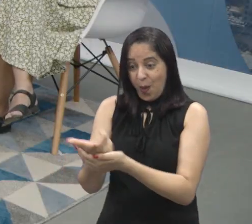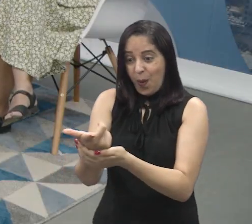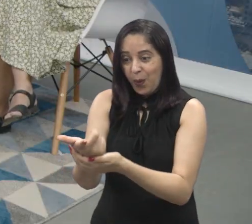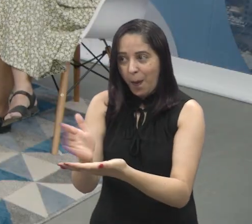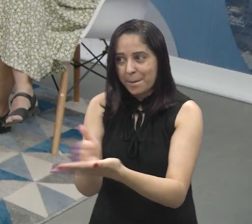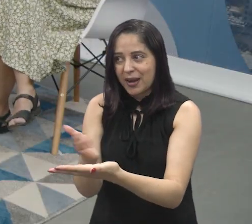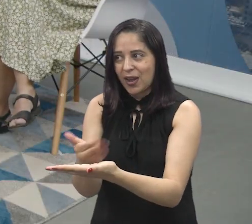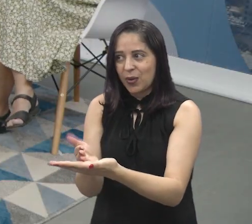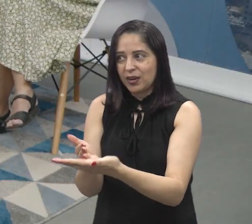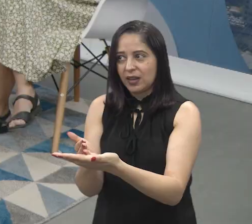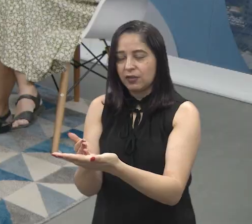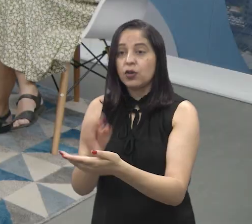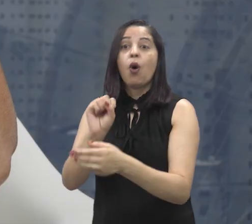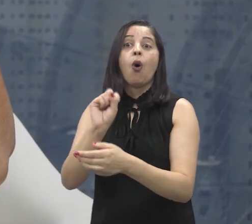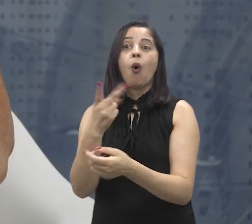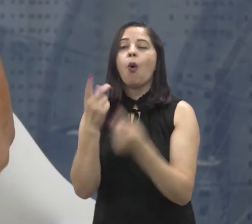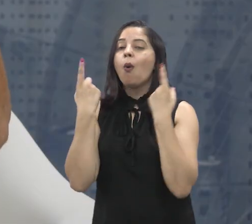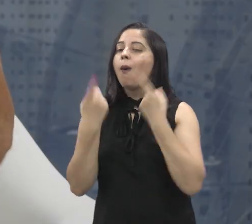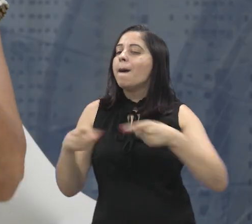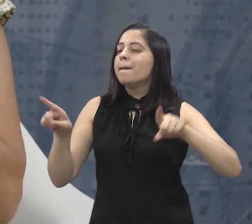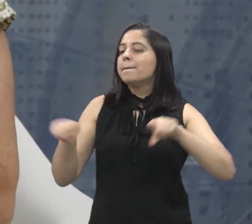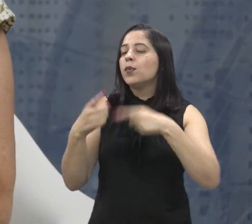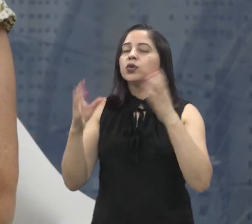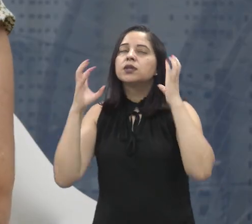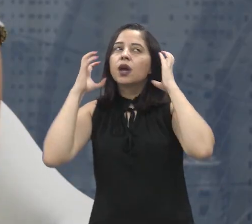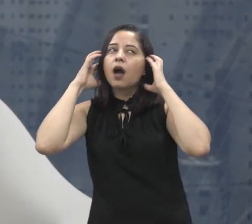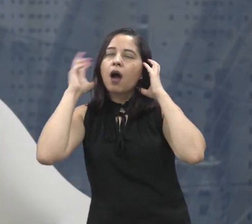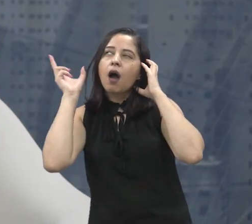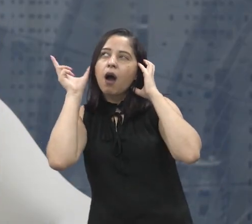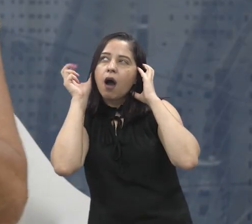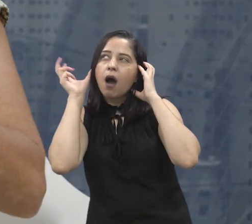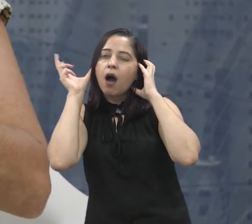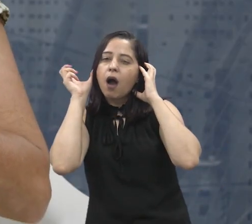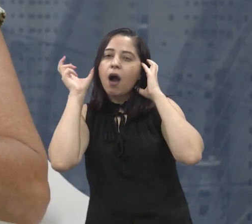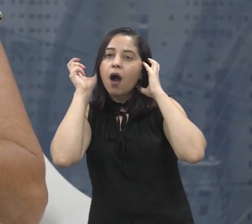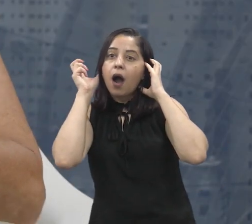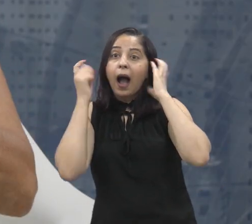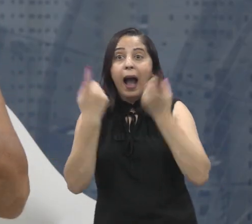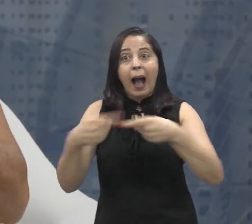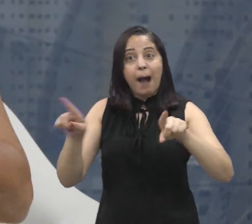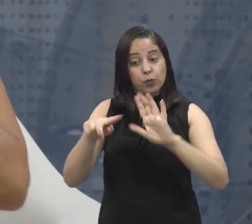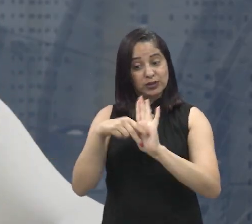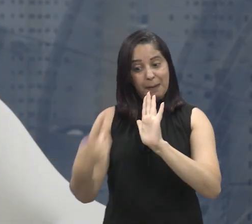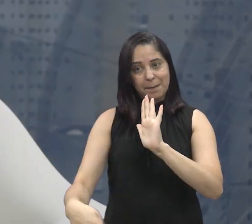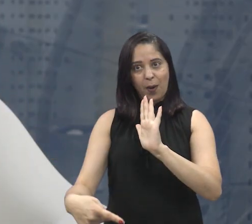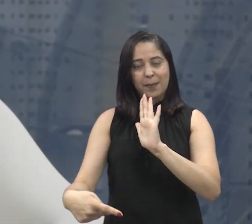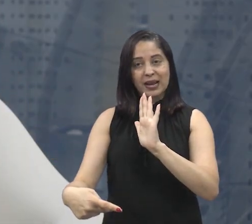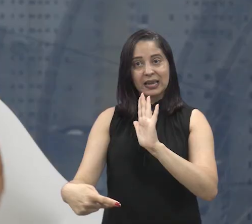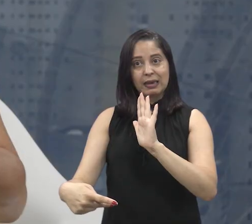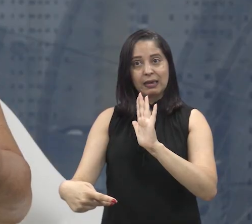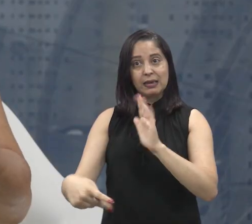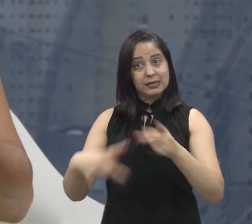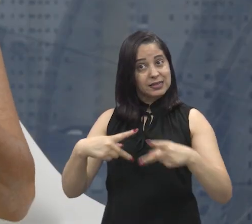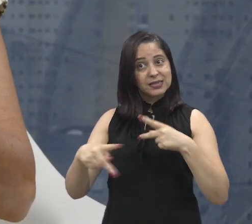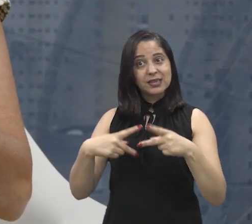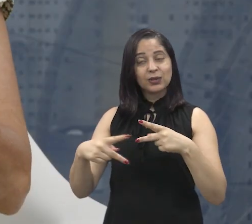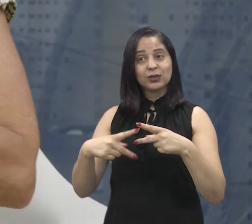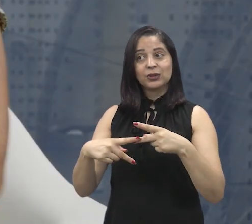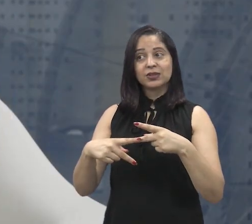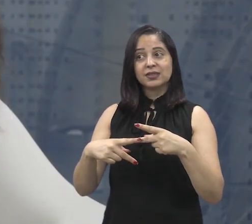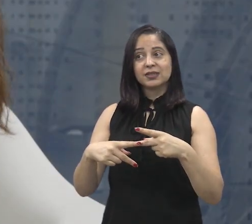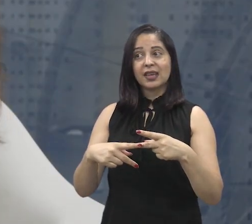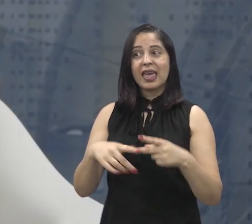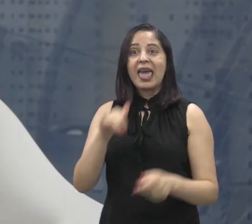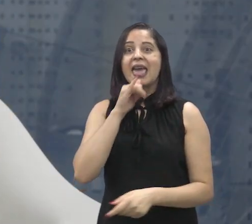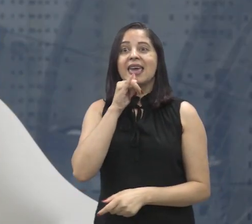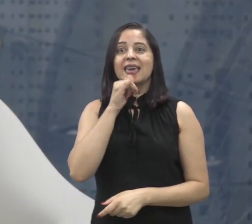autor, ou quando eu escuto uma música no Spotify de uma autora de São José, uma mulher, de uma banda, né? Quando